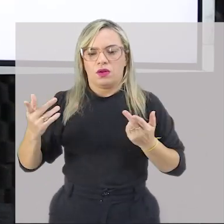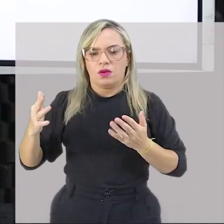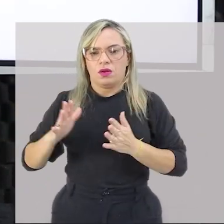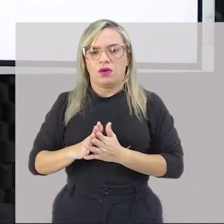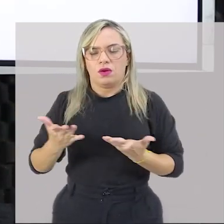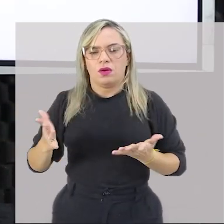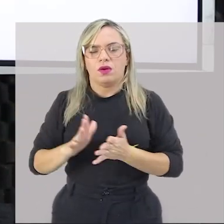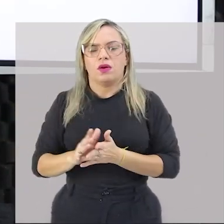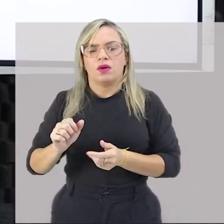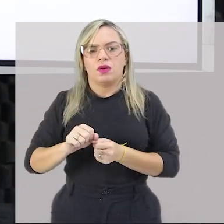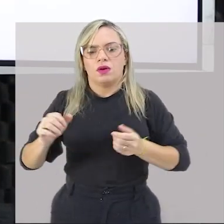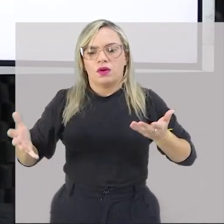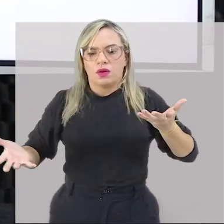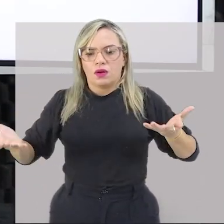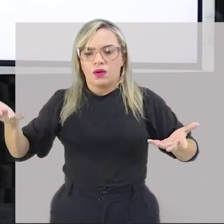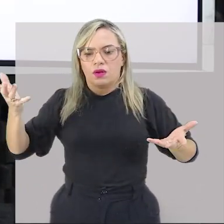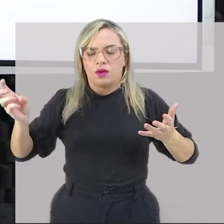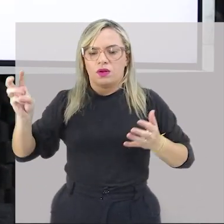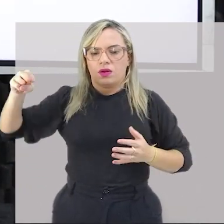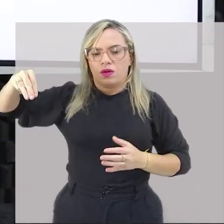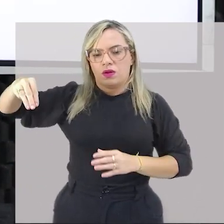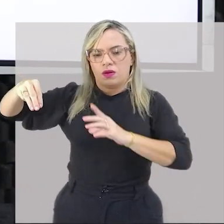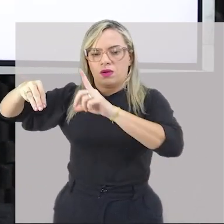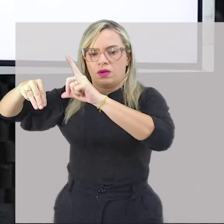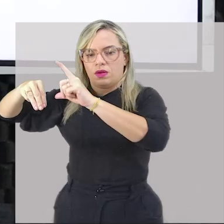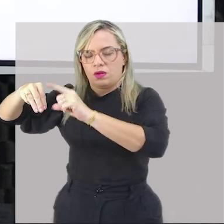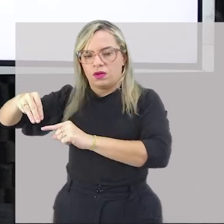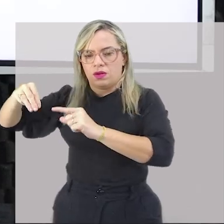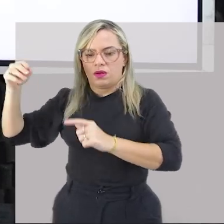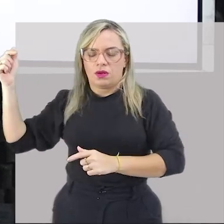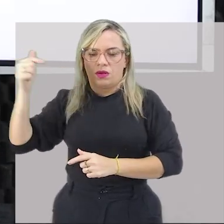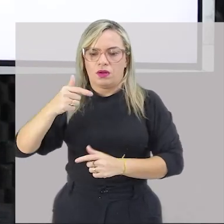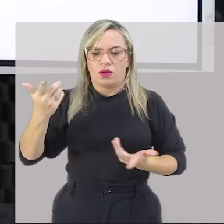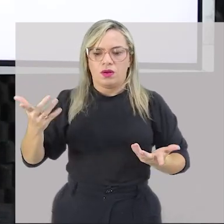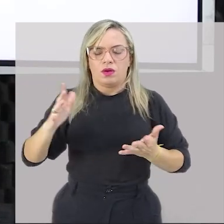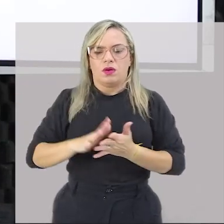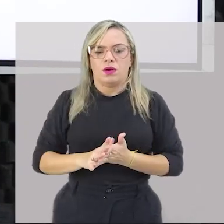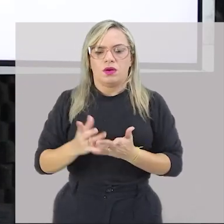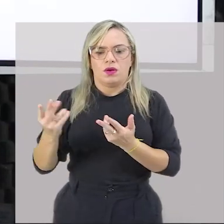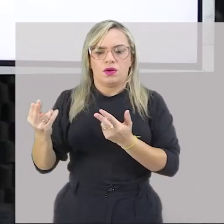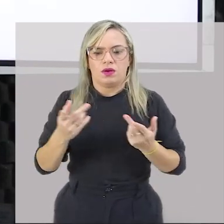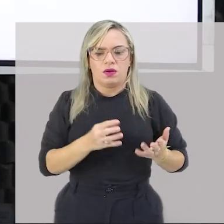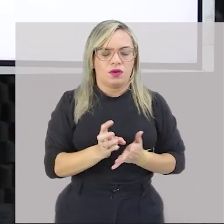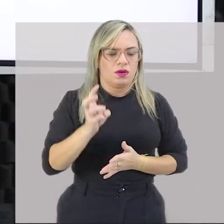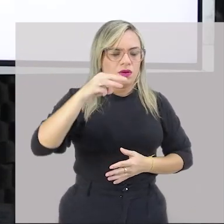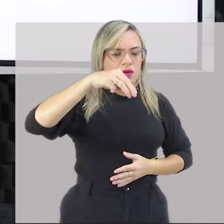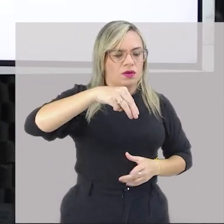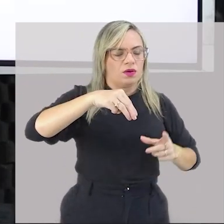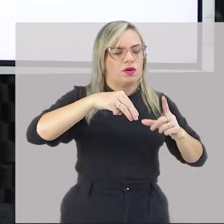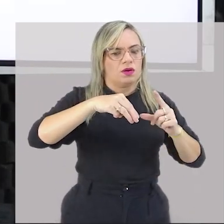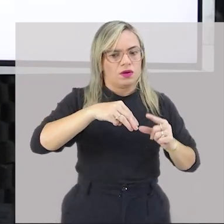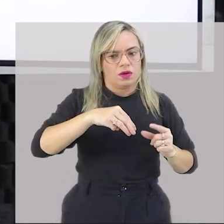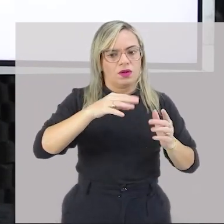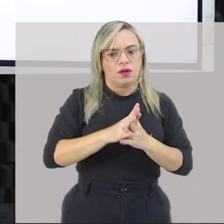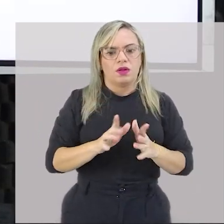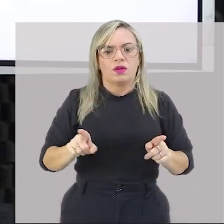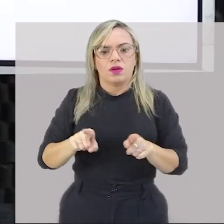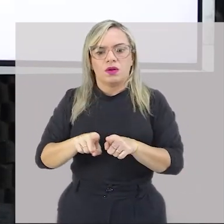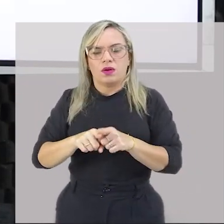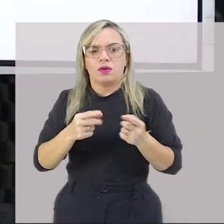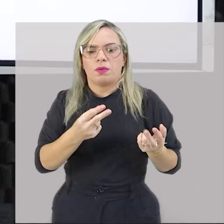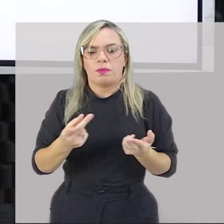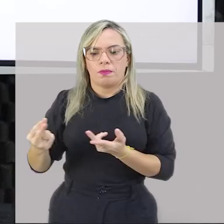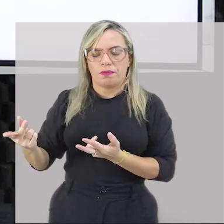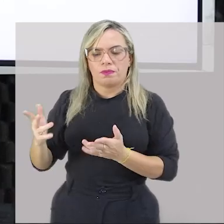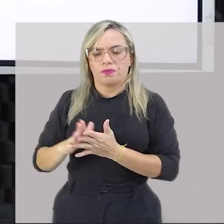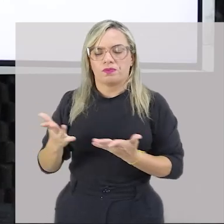em equilíbrio é necessário que a massa desse lado seja igual à massa desse lado, tá?